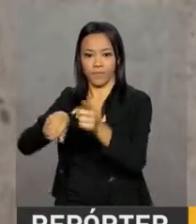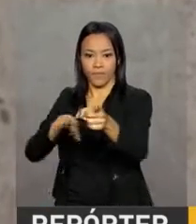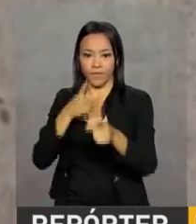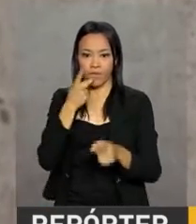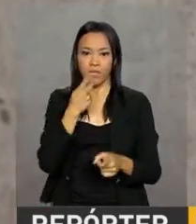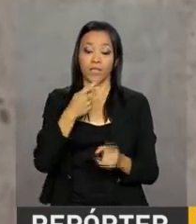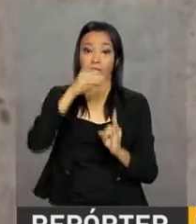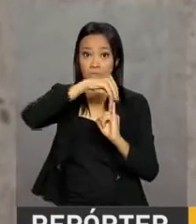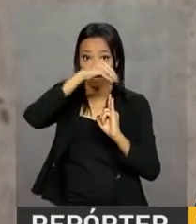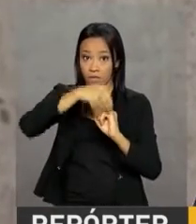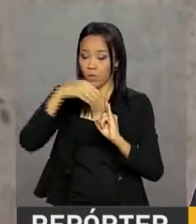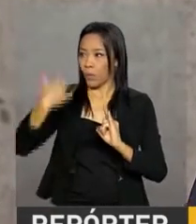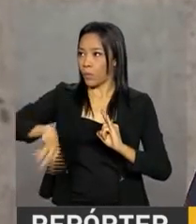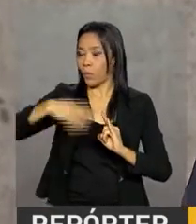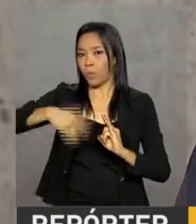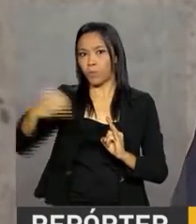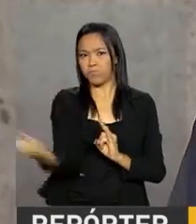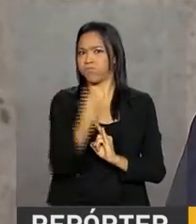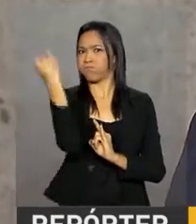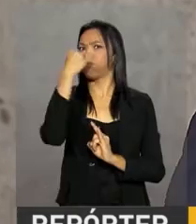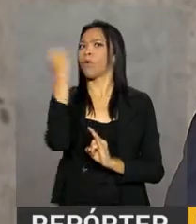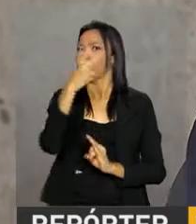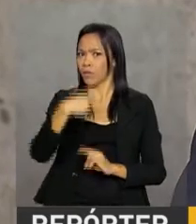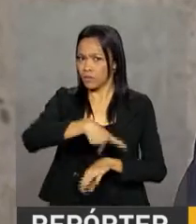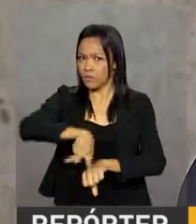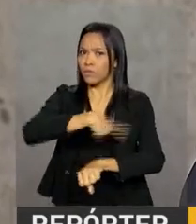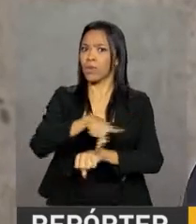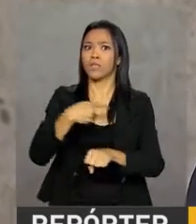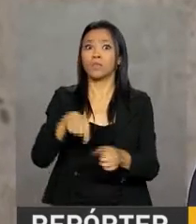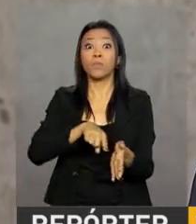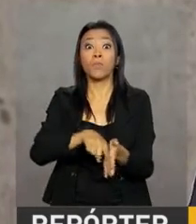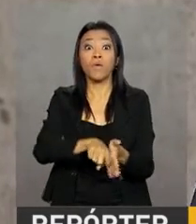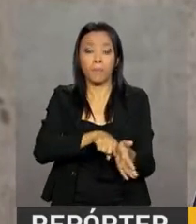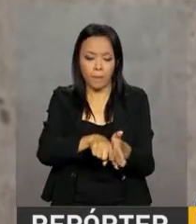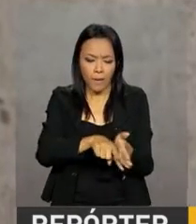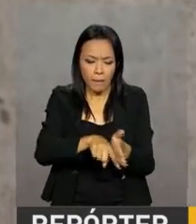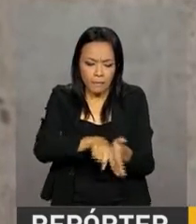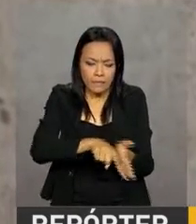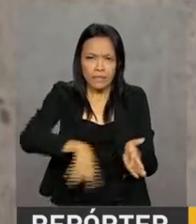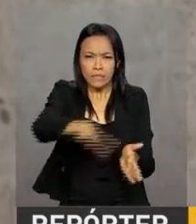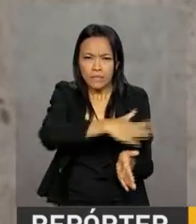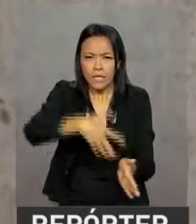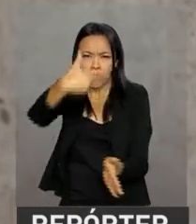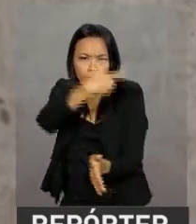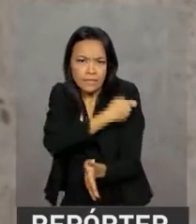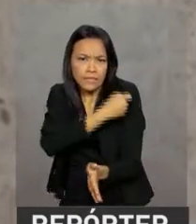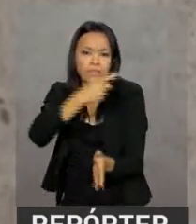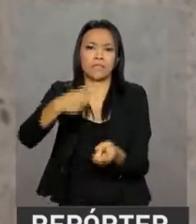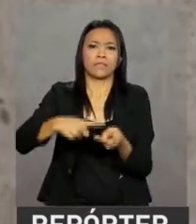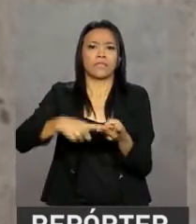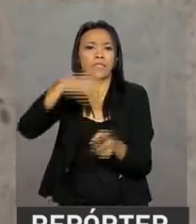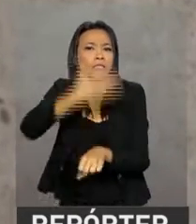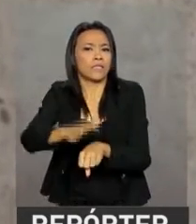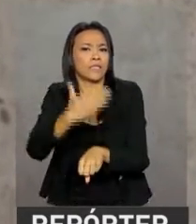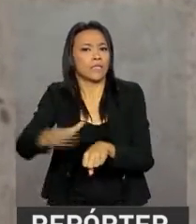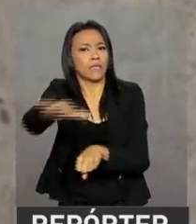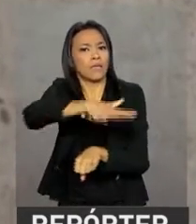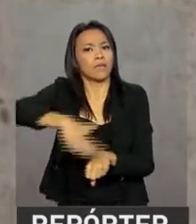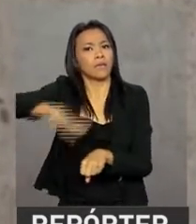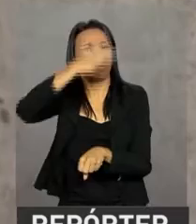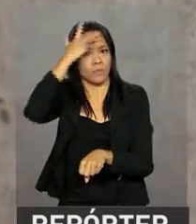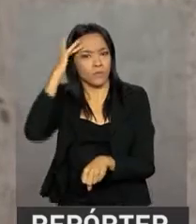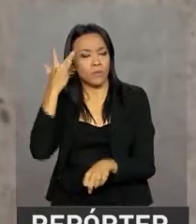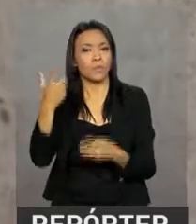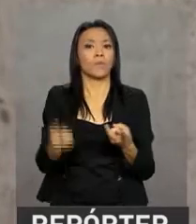grande produção de medicamentos, vacinas para o governo e treinamento de pessoal. A Unasus,